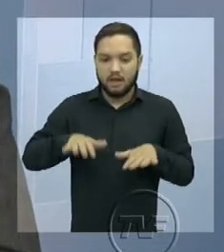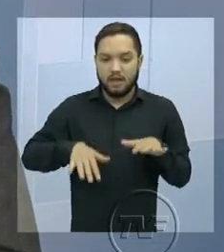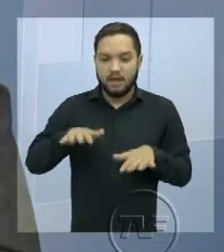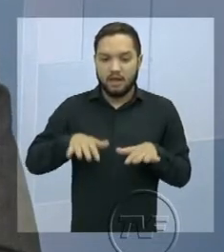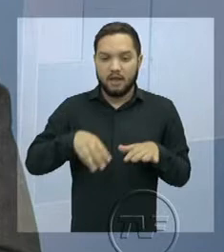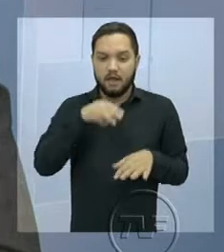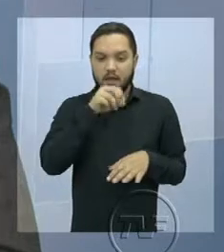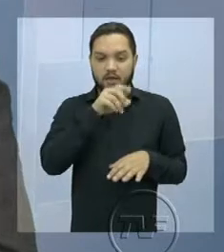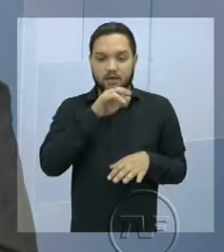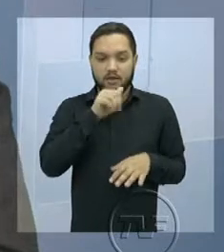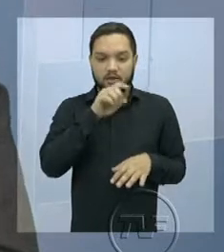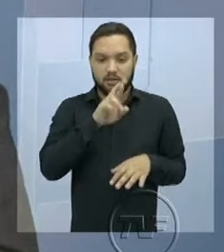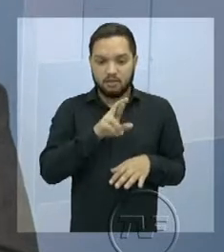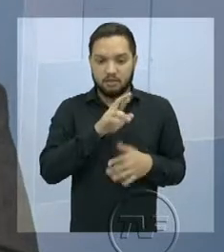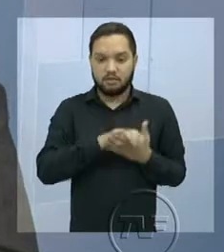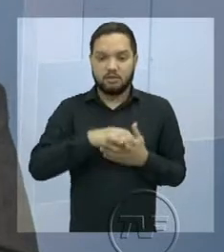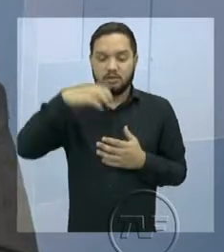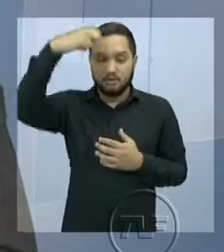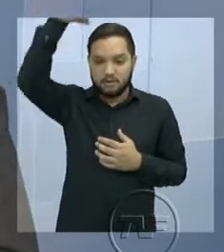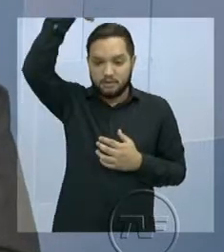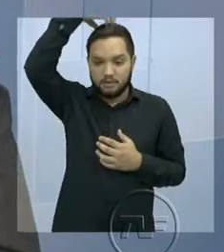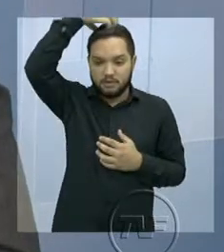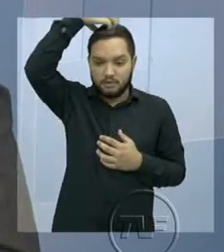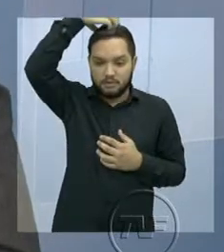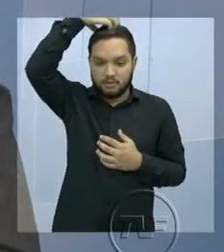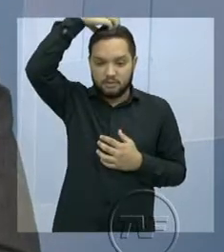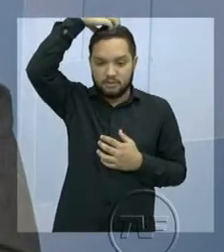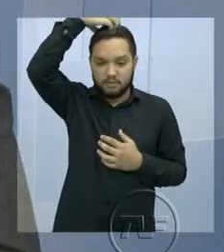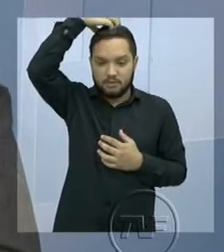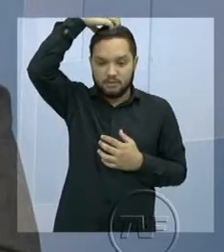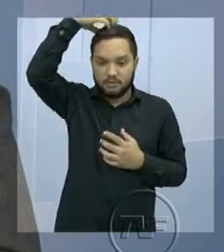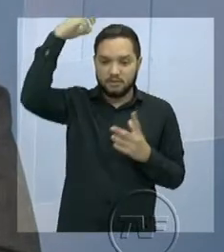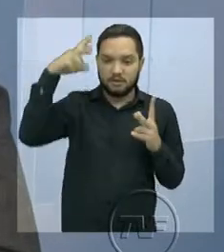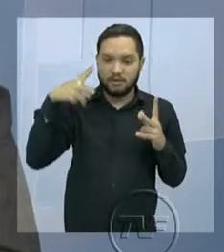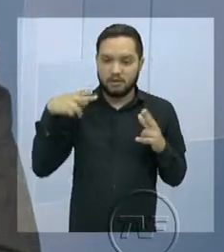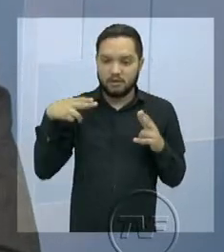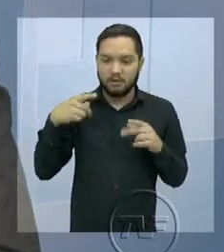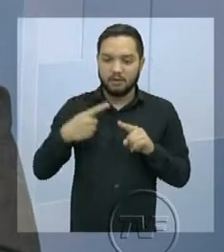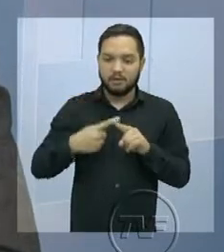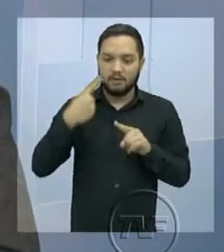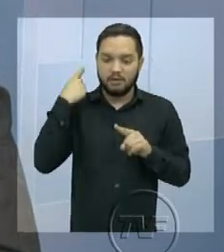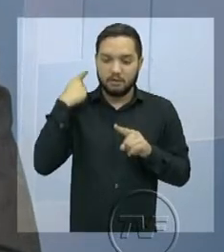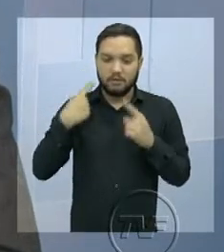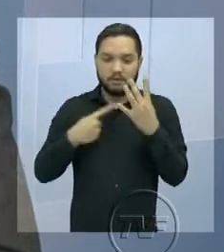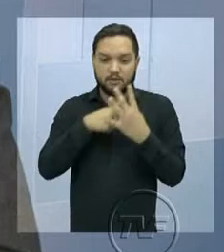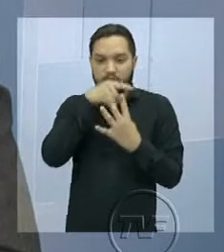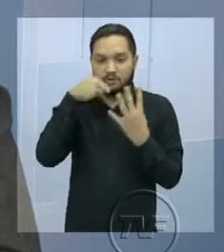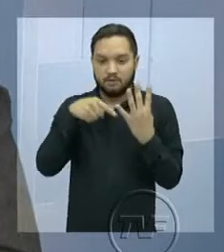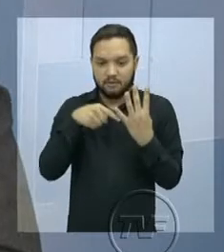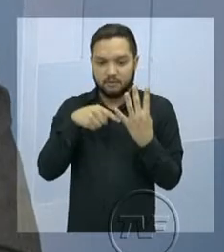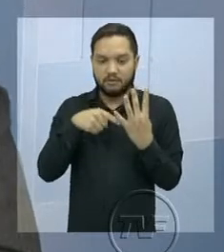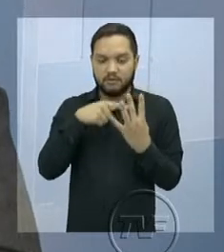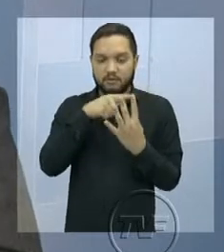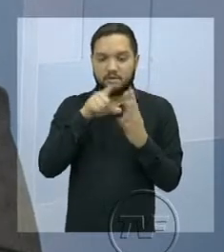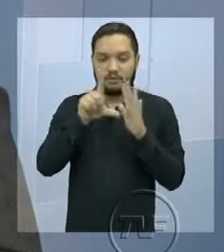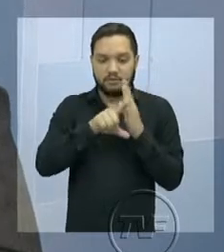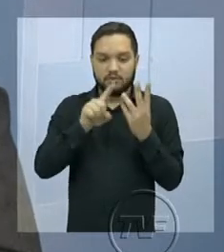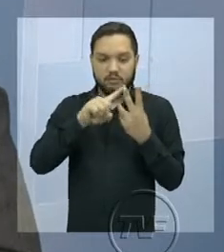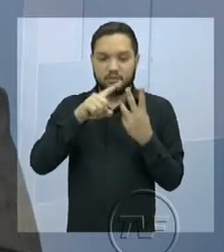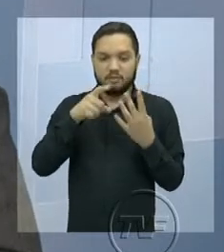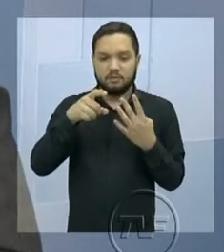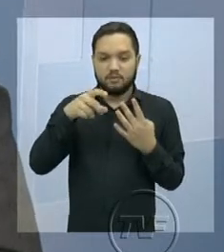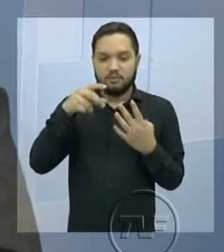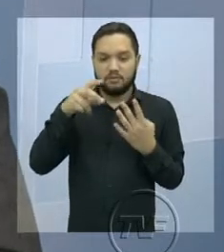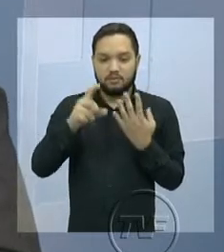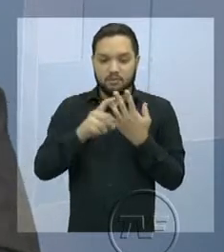moderador, que era o imperador. Na primeira Constituição do Brasil, você tinha 4 poderes, né? Você tinha o legislativo, o